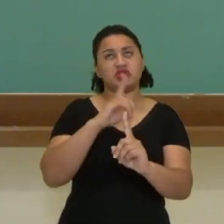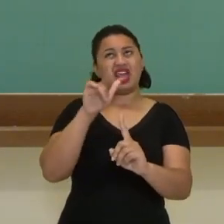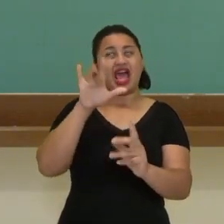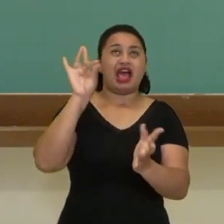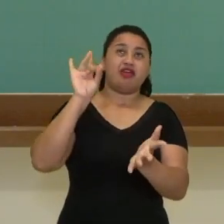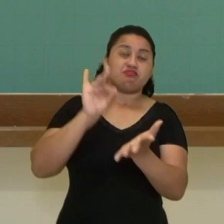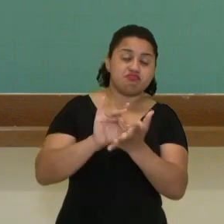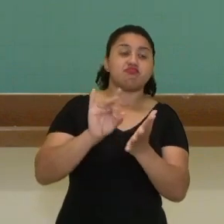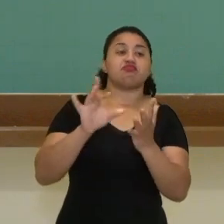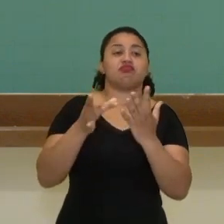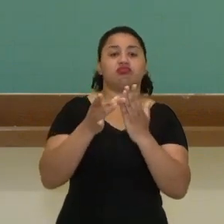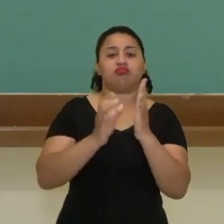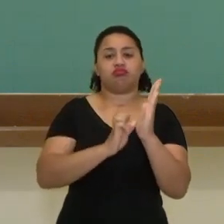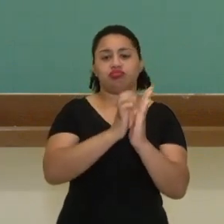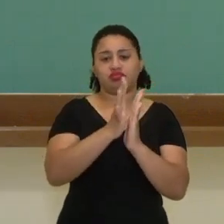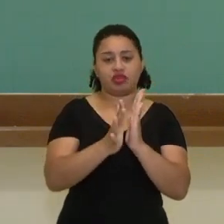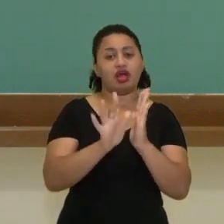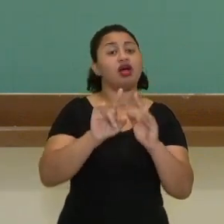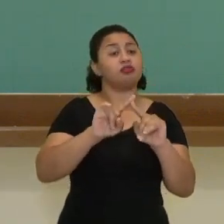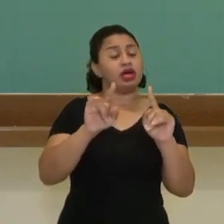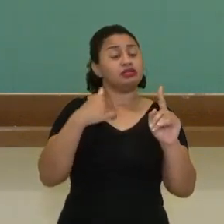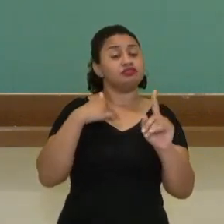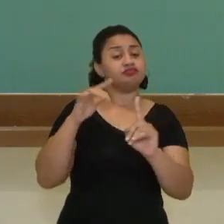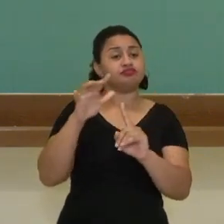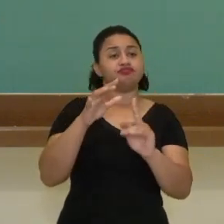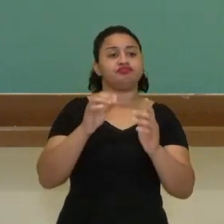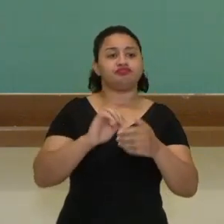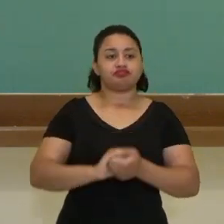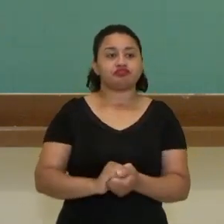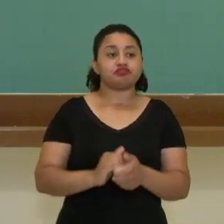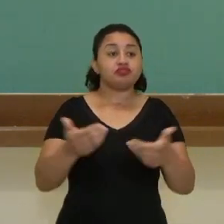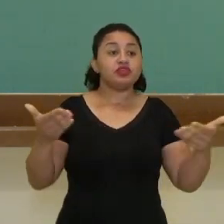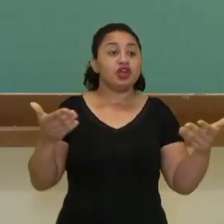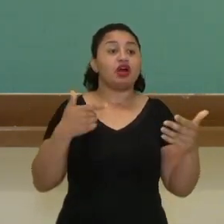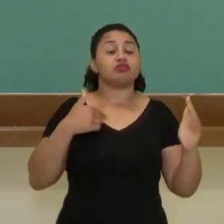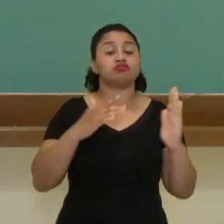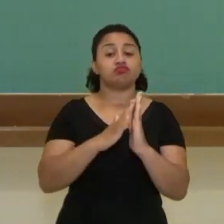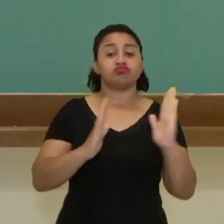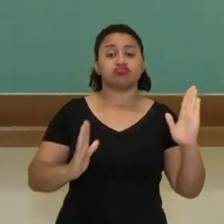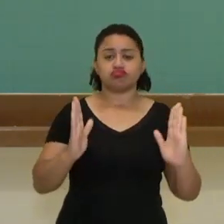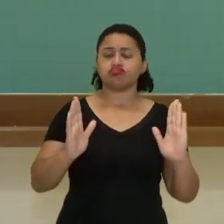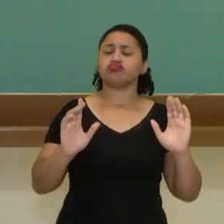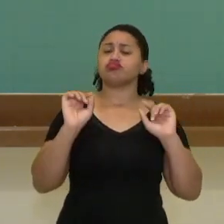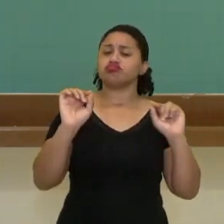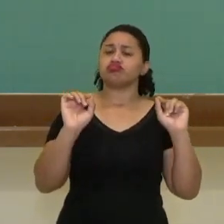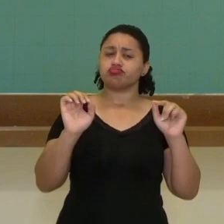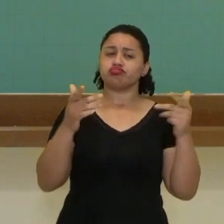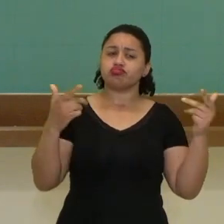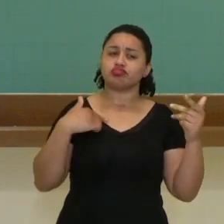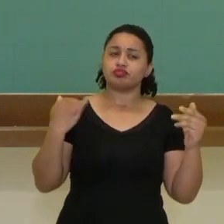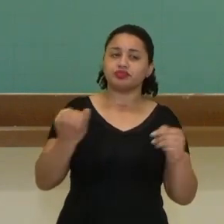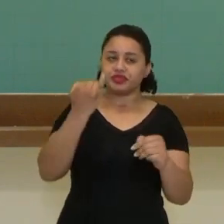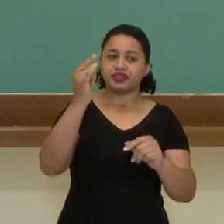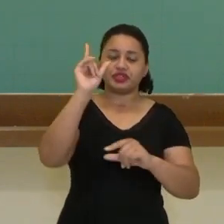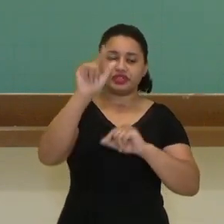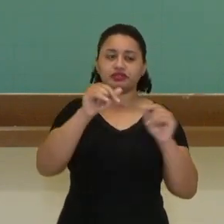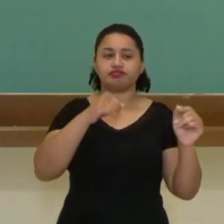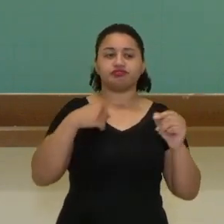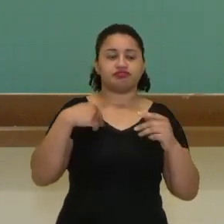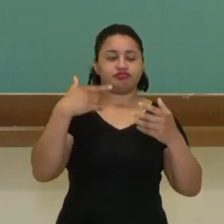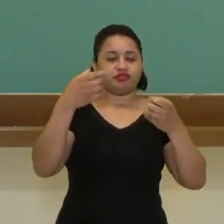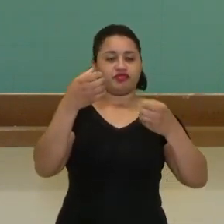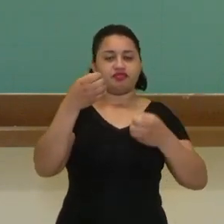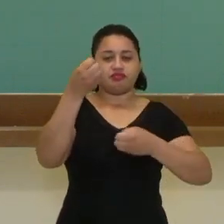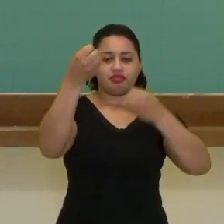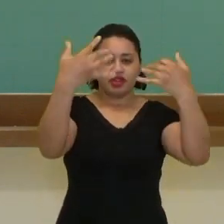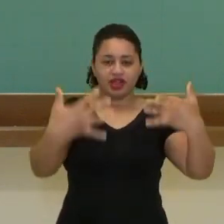plenamente impressionista, ok? Aqui nós chegamos num ponto crucial que é falado aos montes